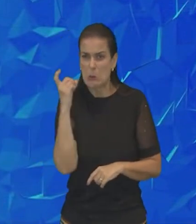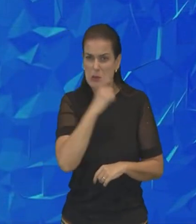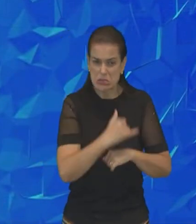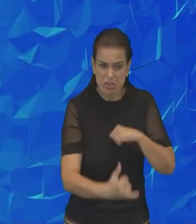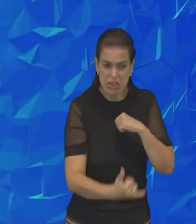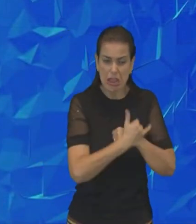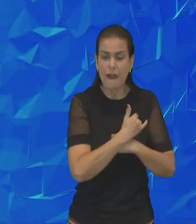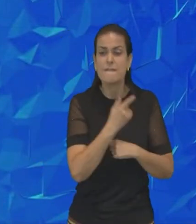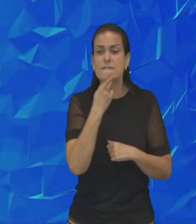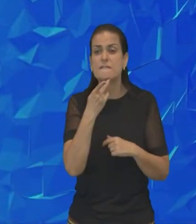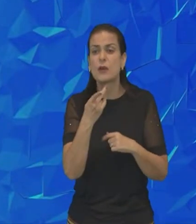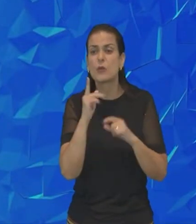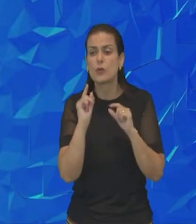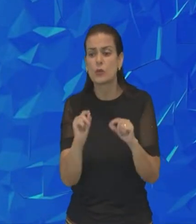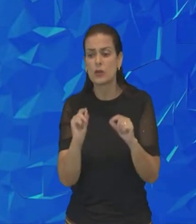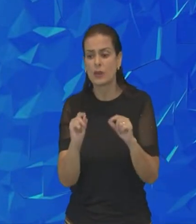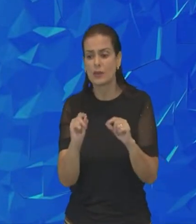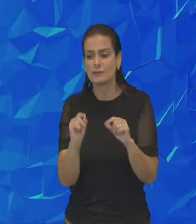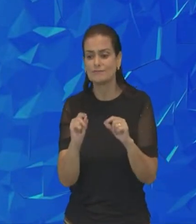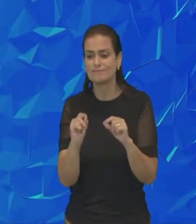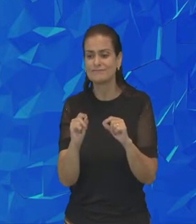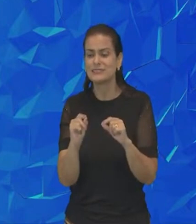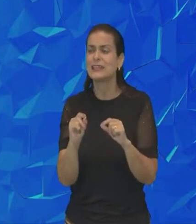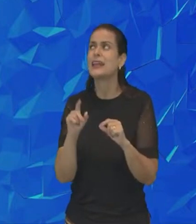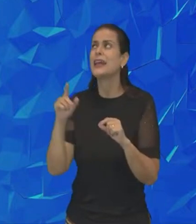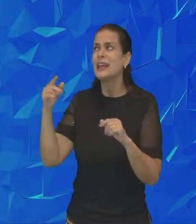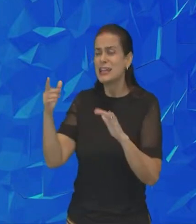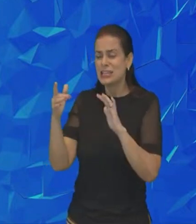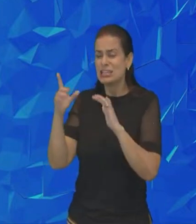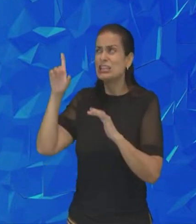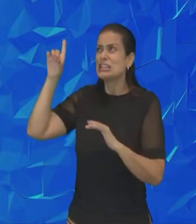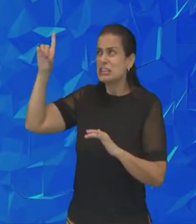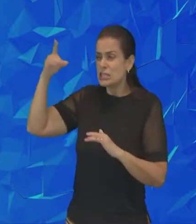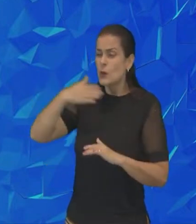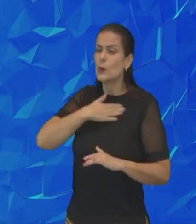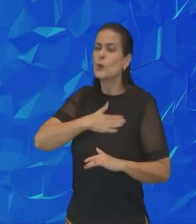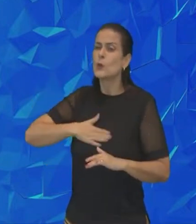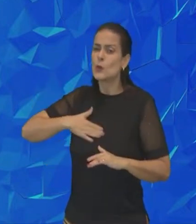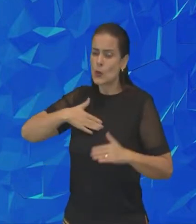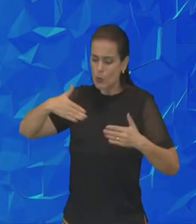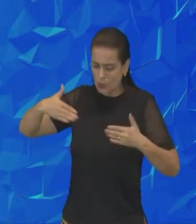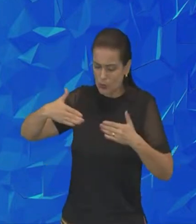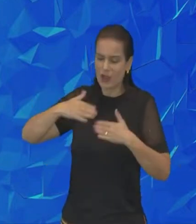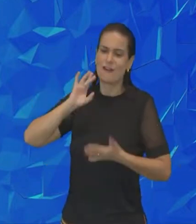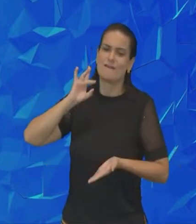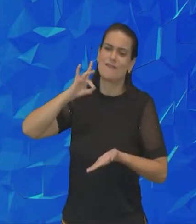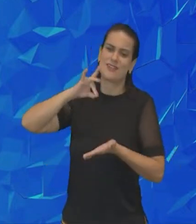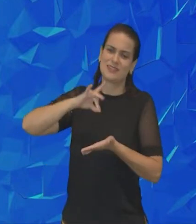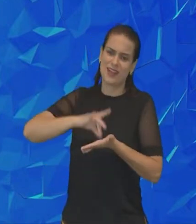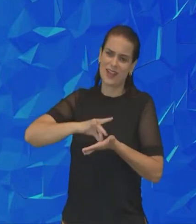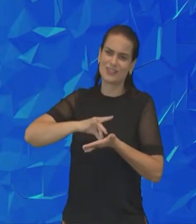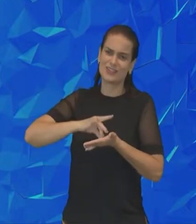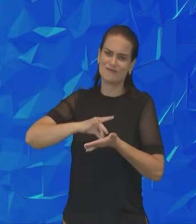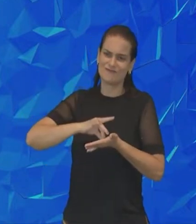ele disse o seguinte: eis que te comprases na verdade no íntimo, e no recôndito me fazes